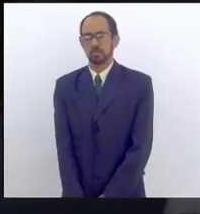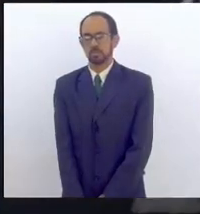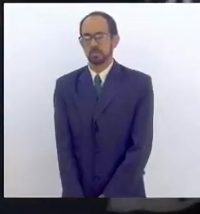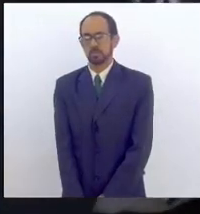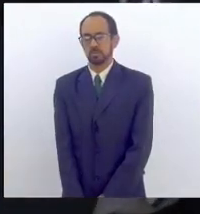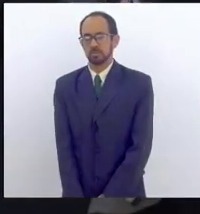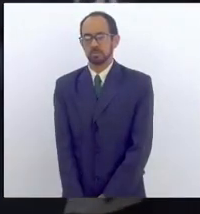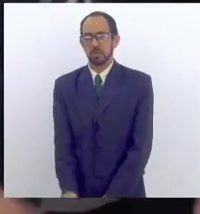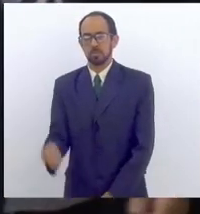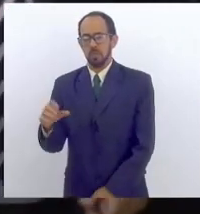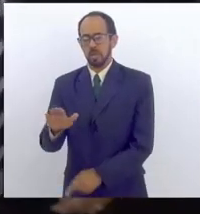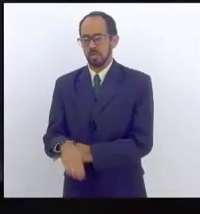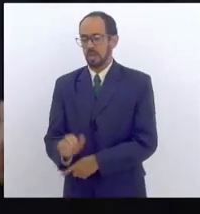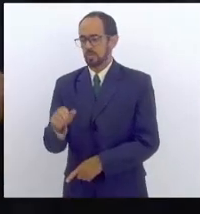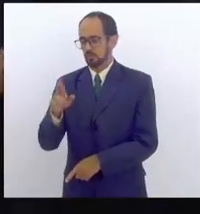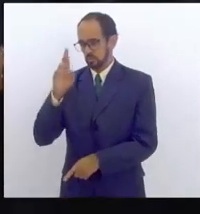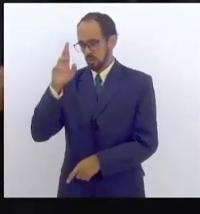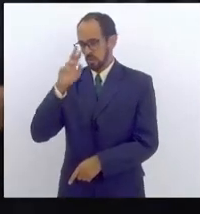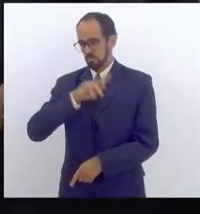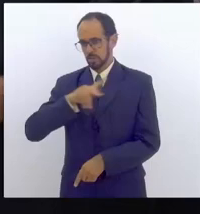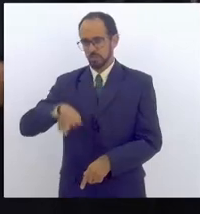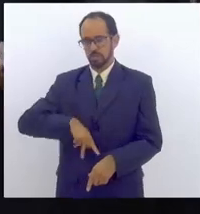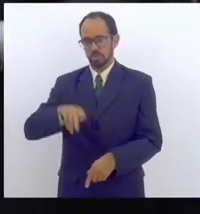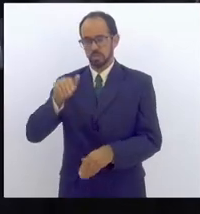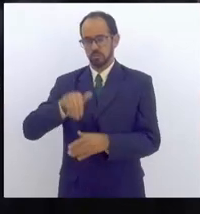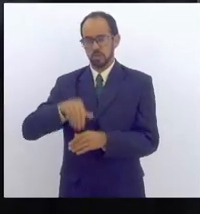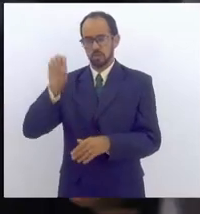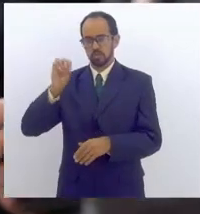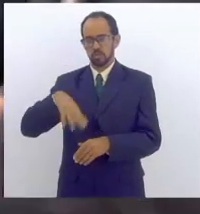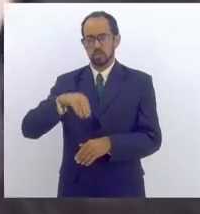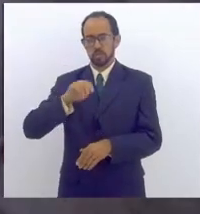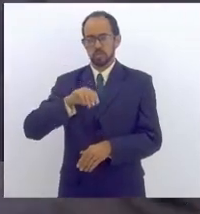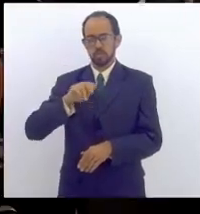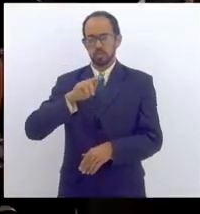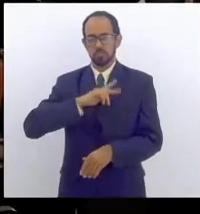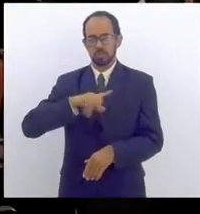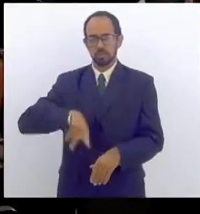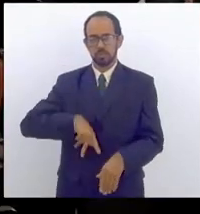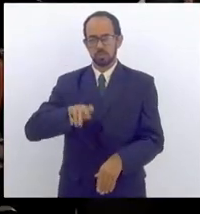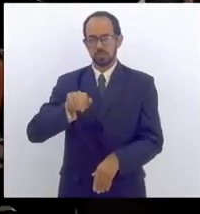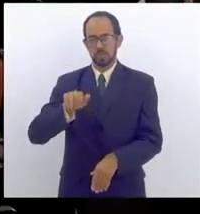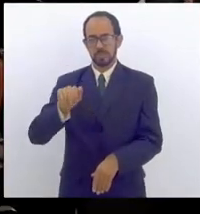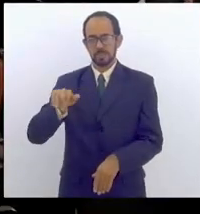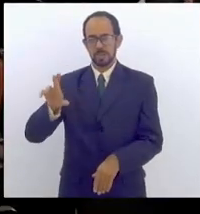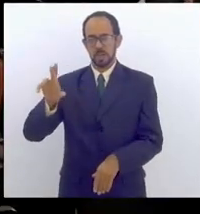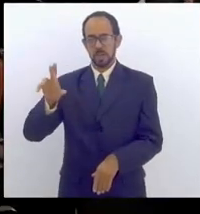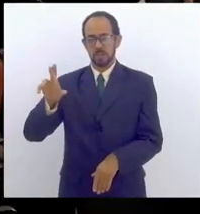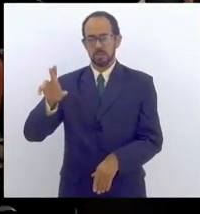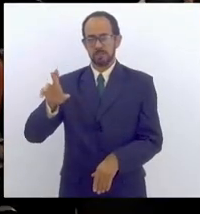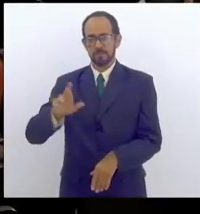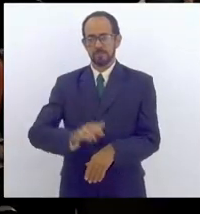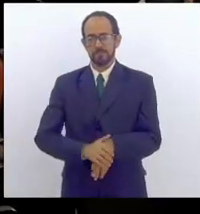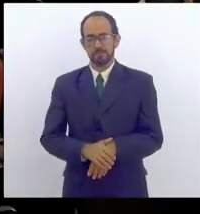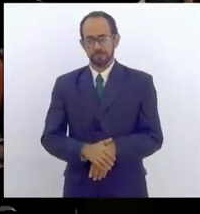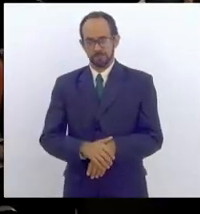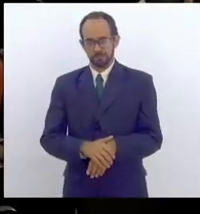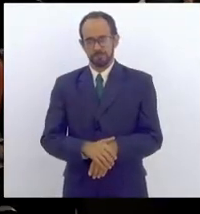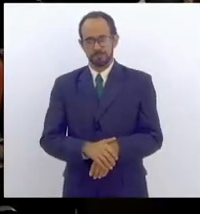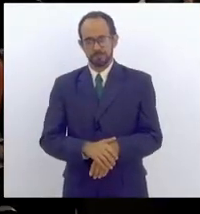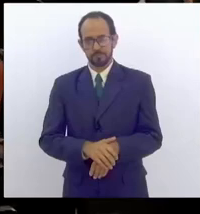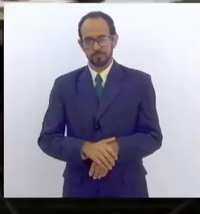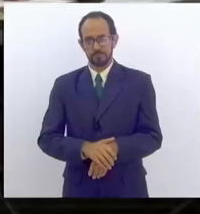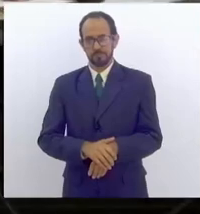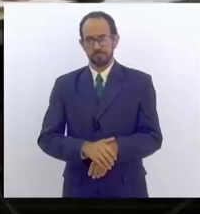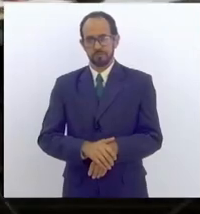Boa tarde, senhora presidente. Eu voto sim no nosso presidente Barcelar. Voto sim. Arthur Monteiro vota sim.